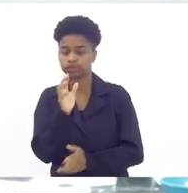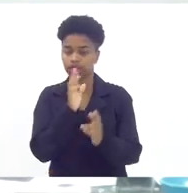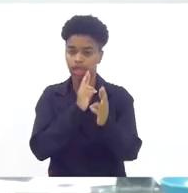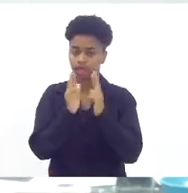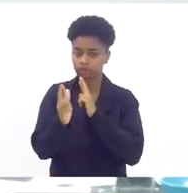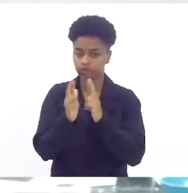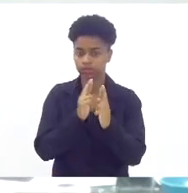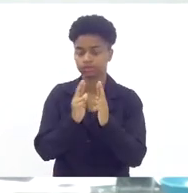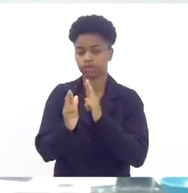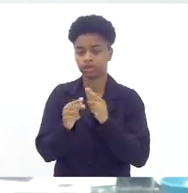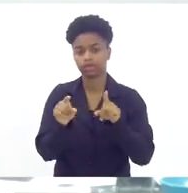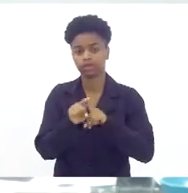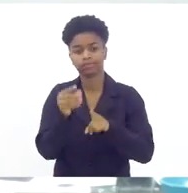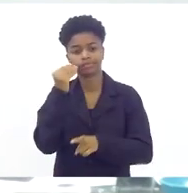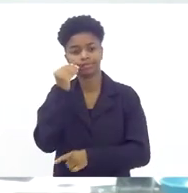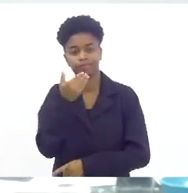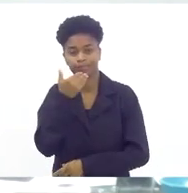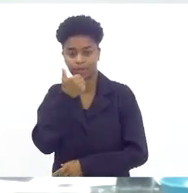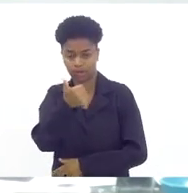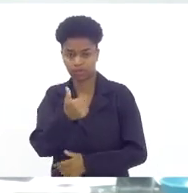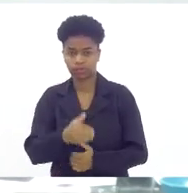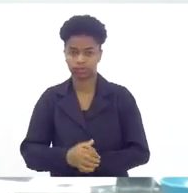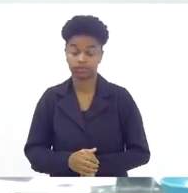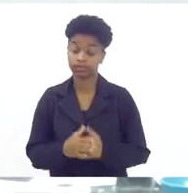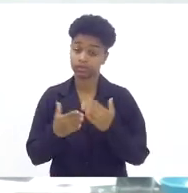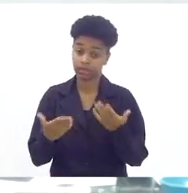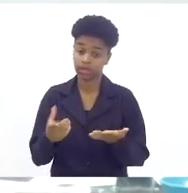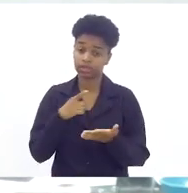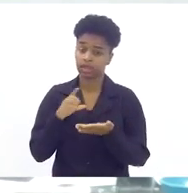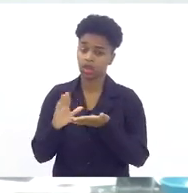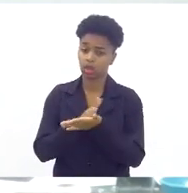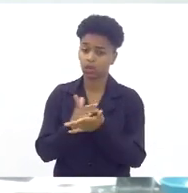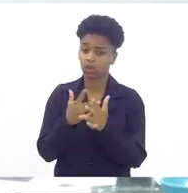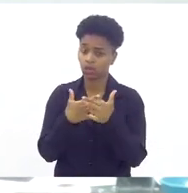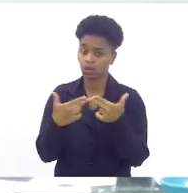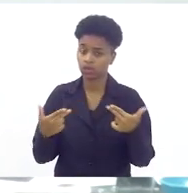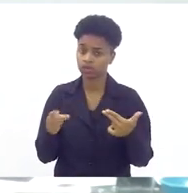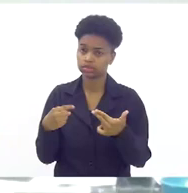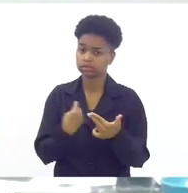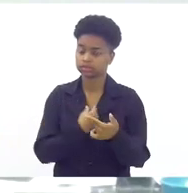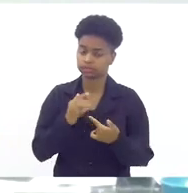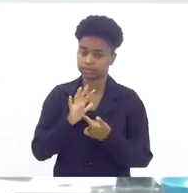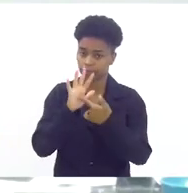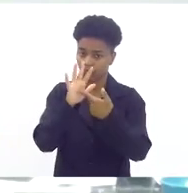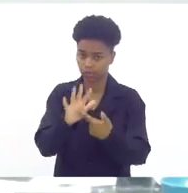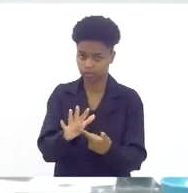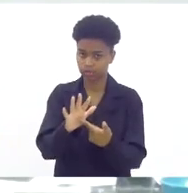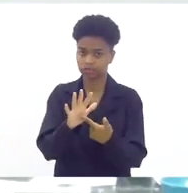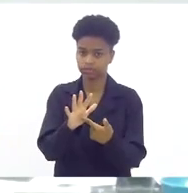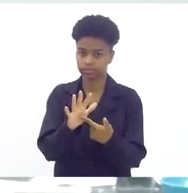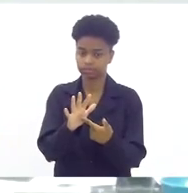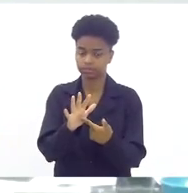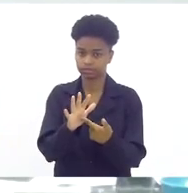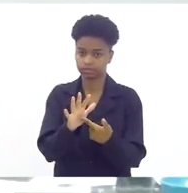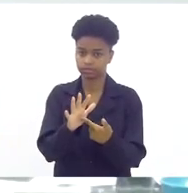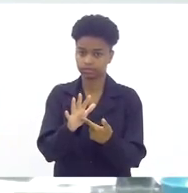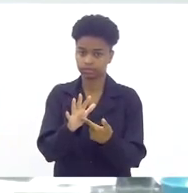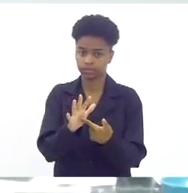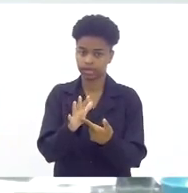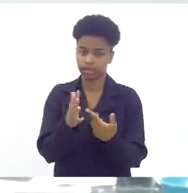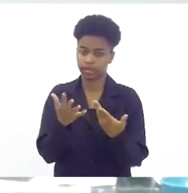resultados e a melhoria então tem algumas questões que a gente aponta que